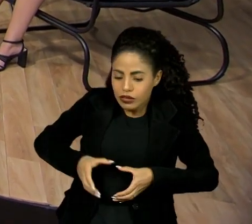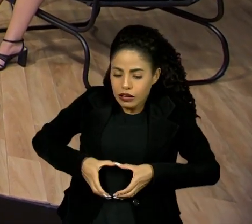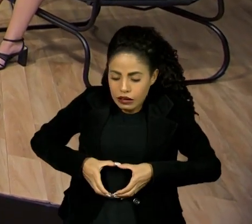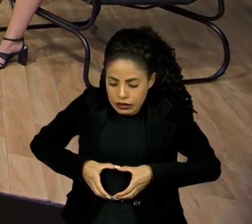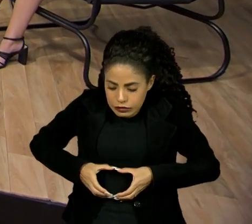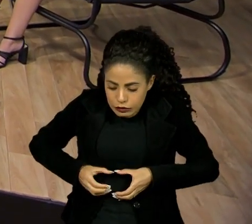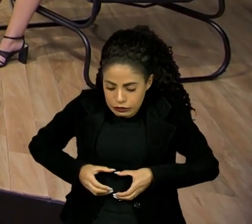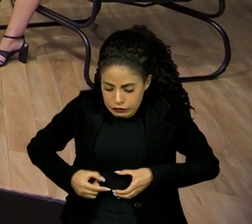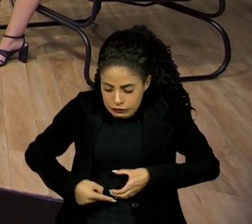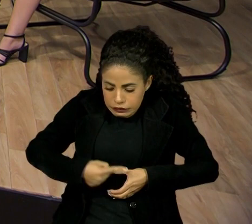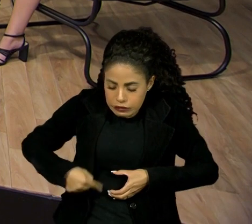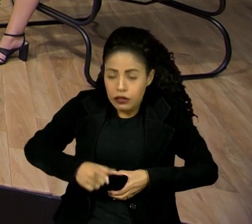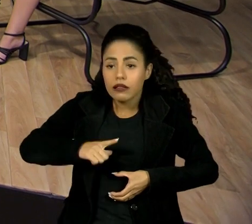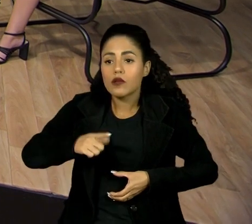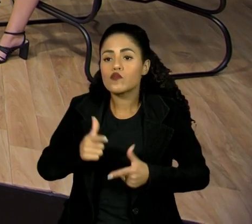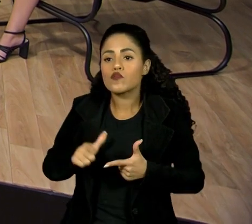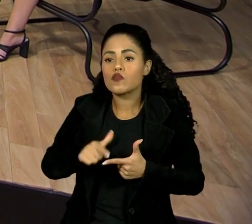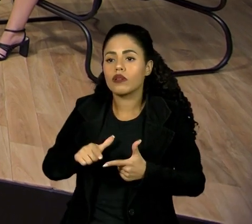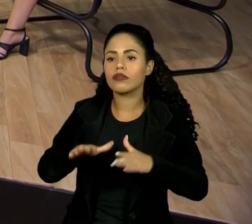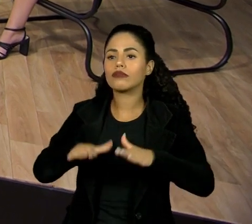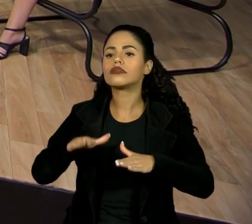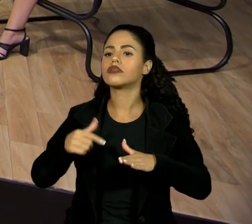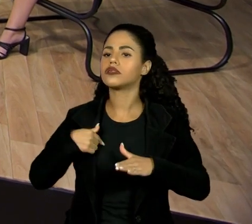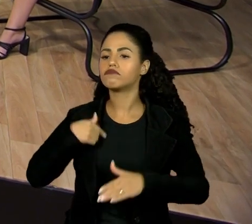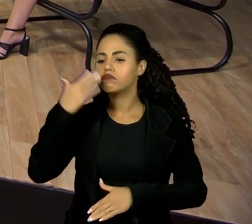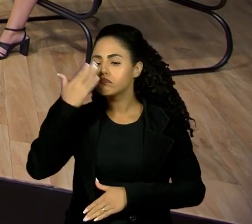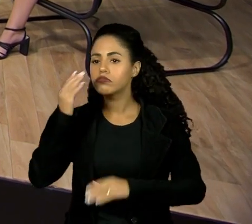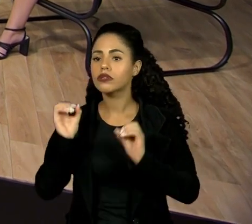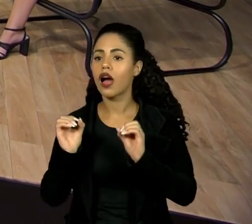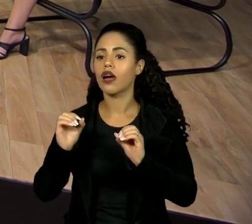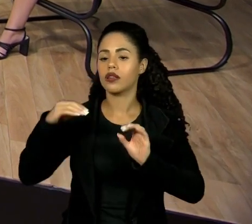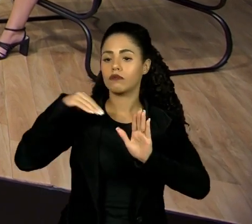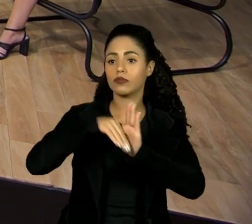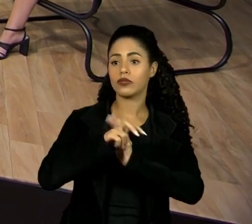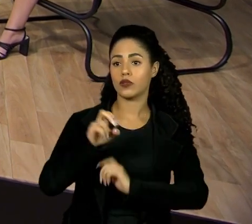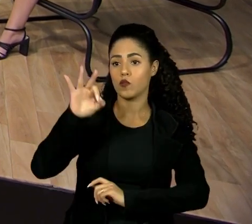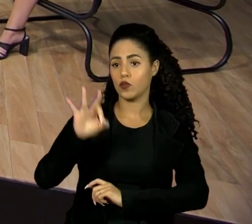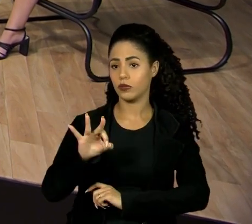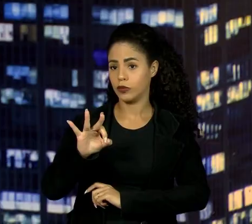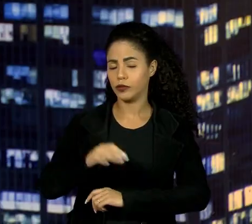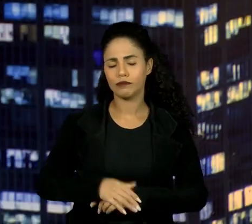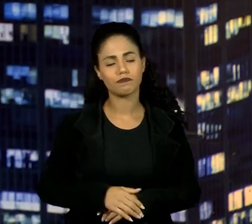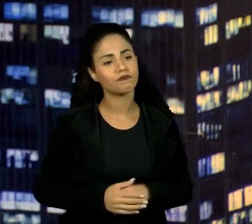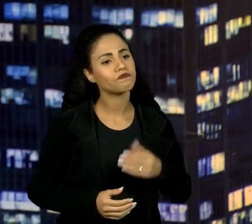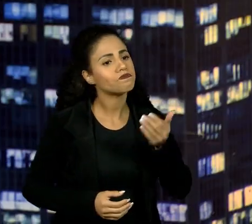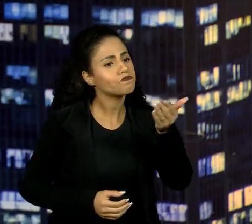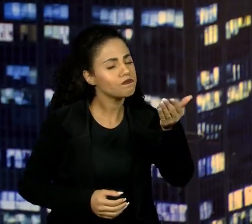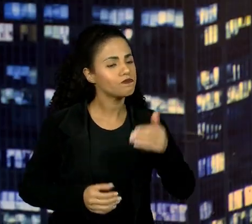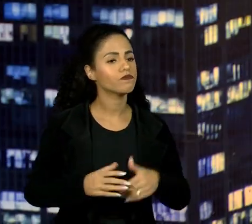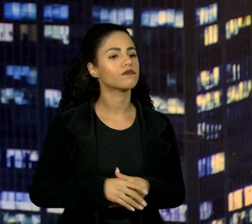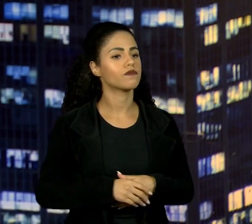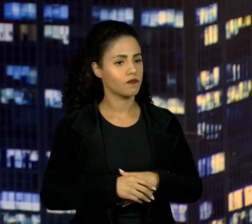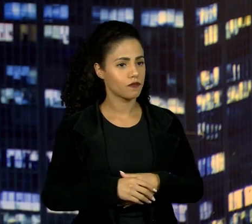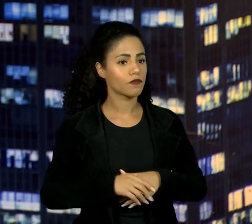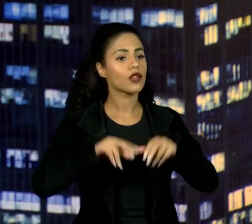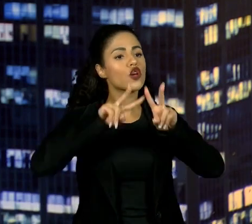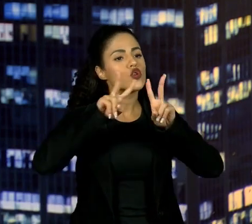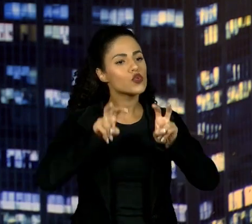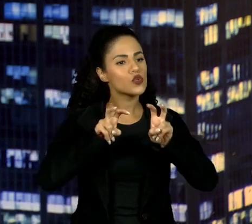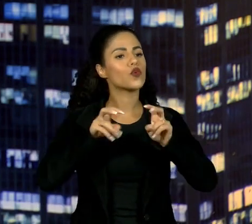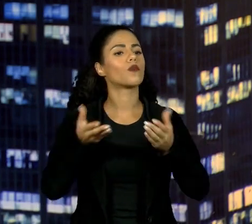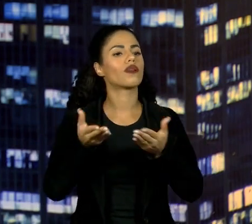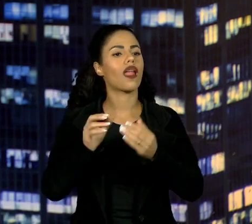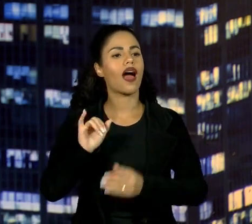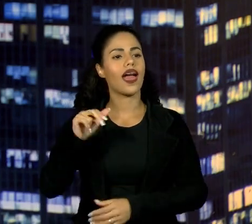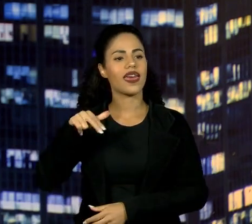Então, esse número de sem causa aparente caiu para menos de 5%. Doutor Renato, eu falei sobre a fertilização in vitro